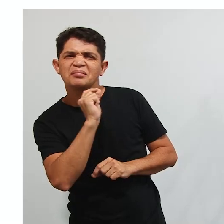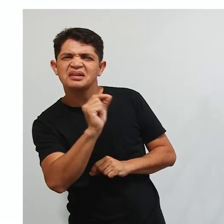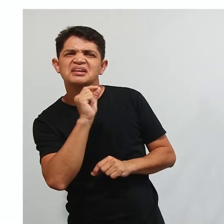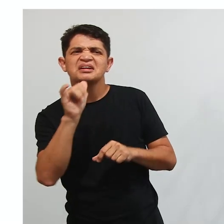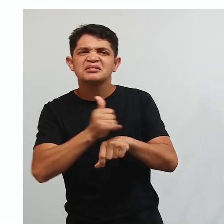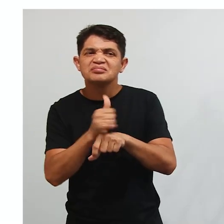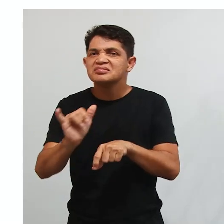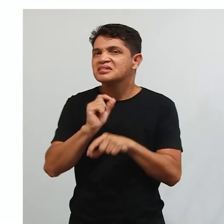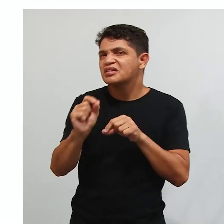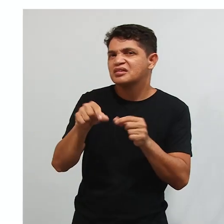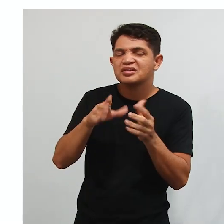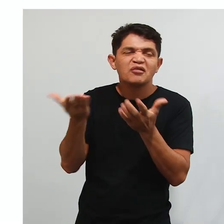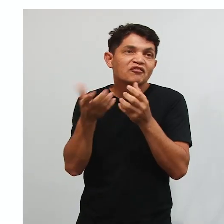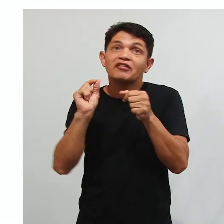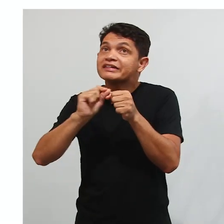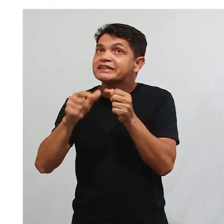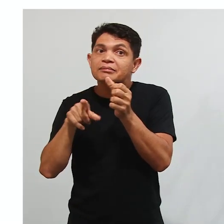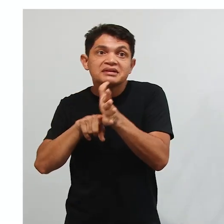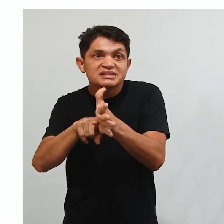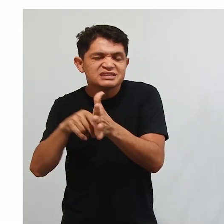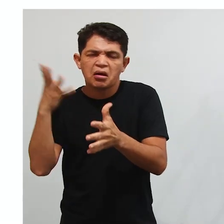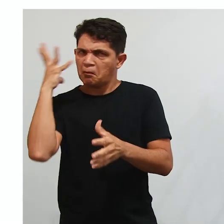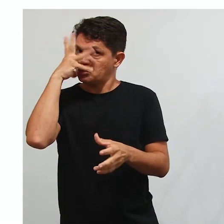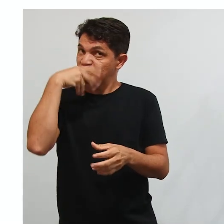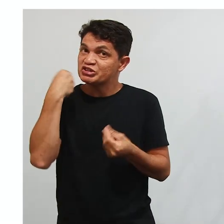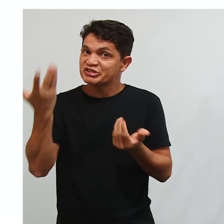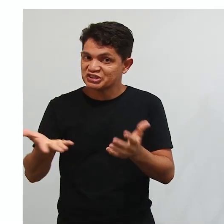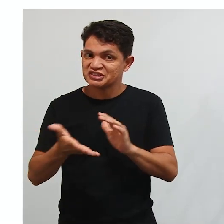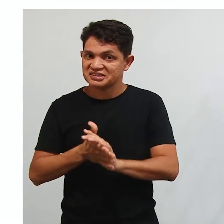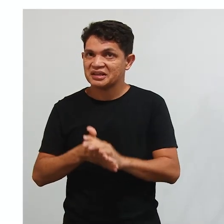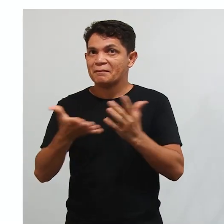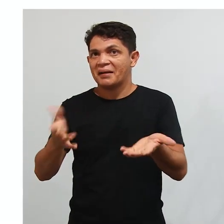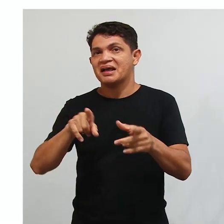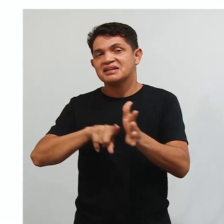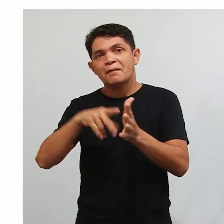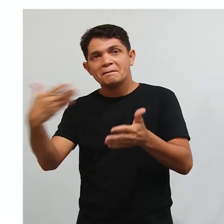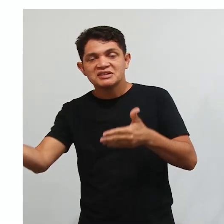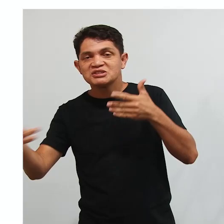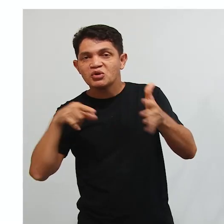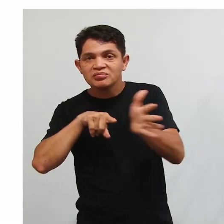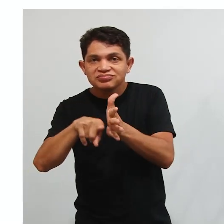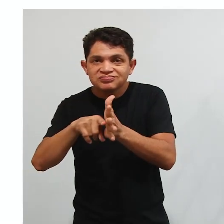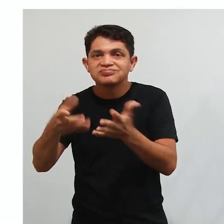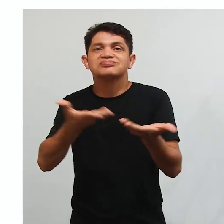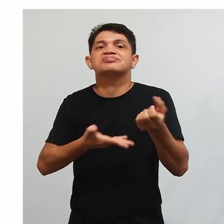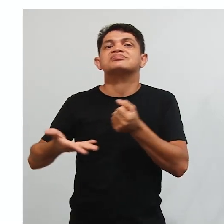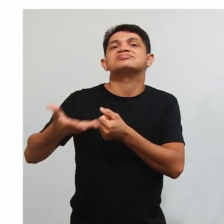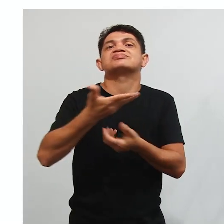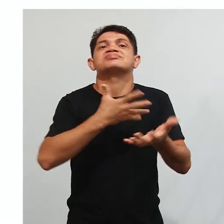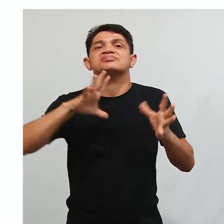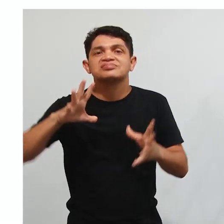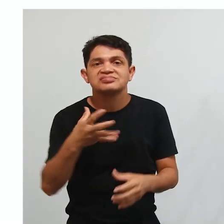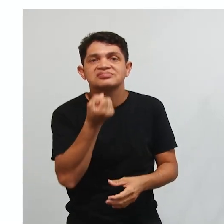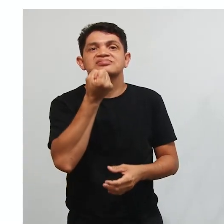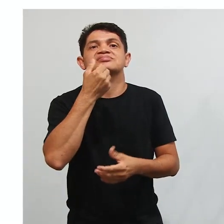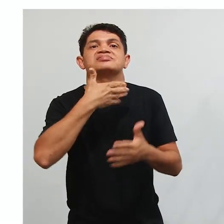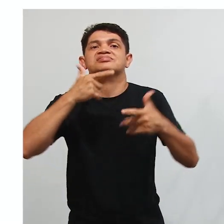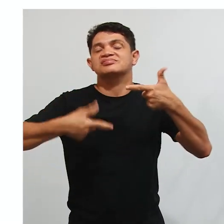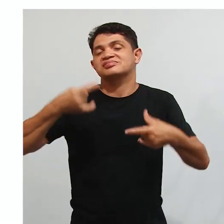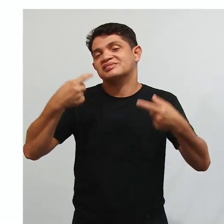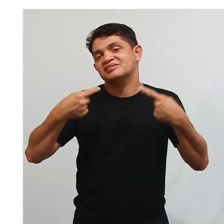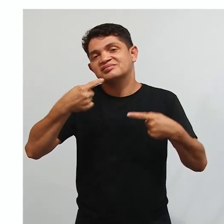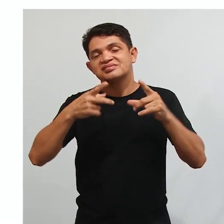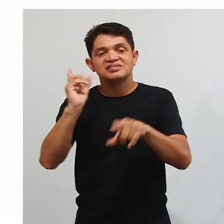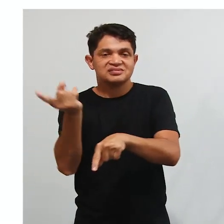Ainda não sabemos fazemos pesquisa básica Que bonito a gente se matando carregando pedra e arrastando animal selvagem e os senhores se divertindo